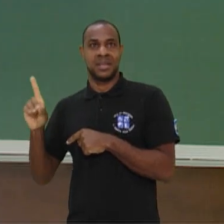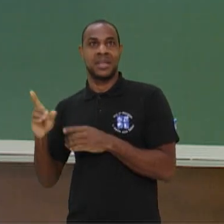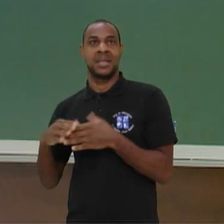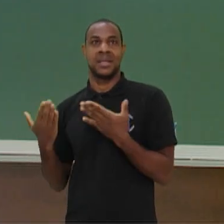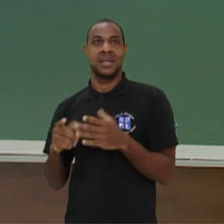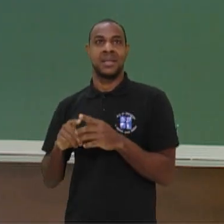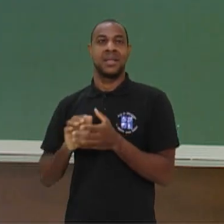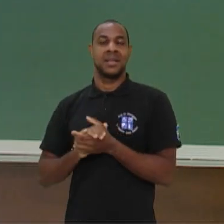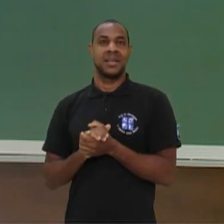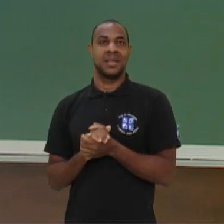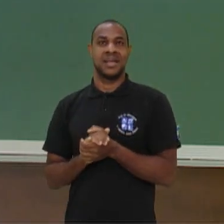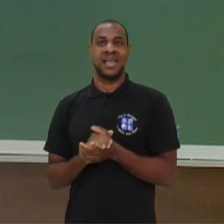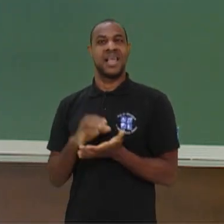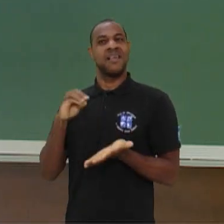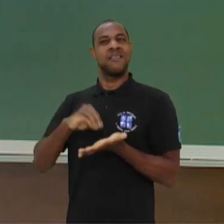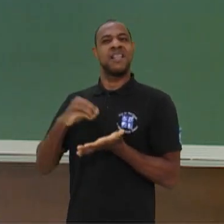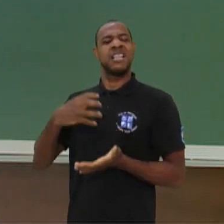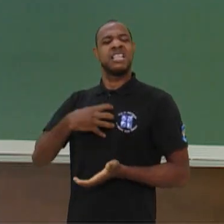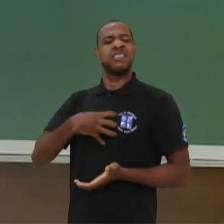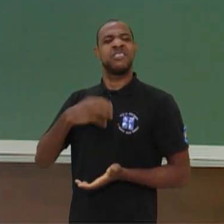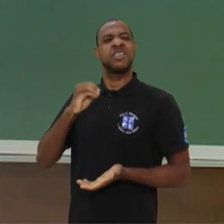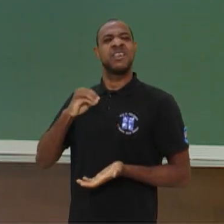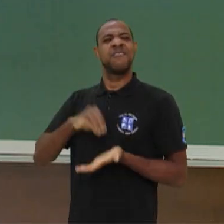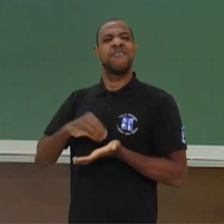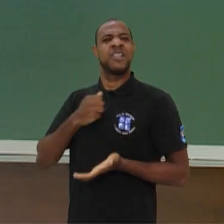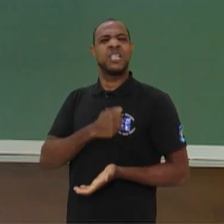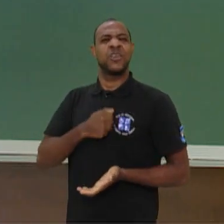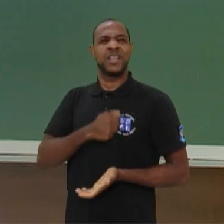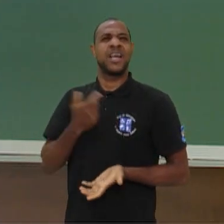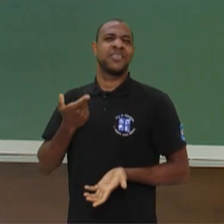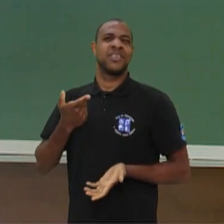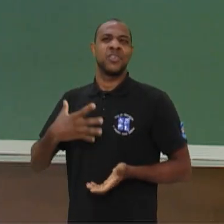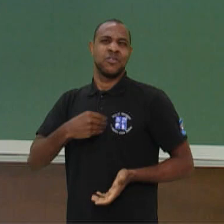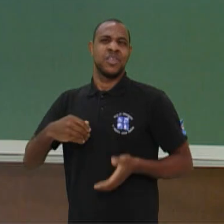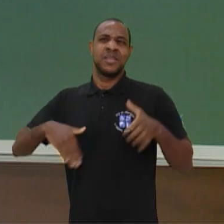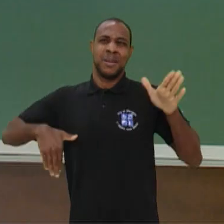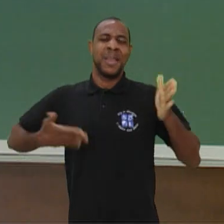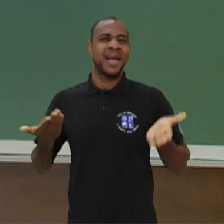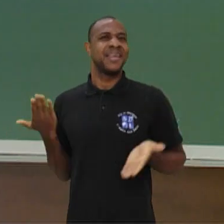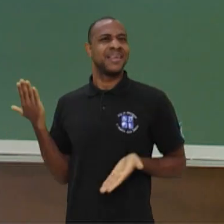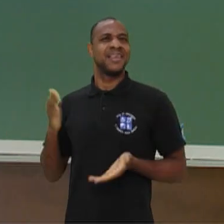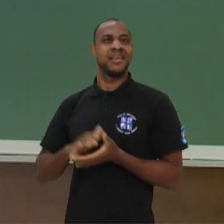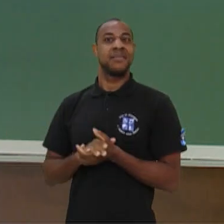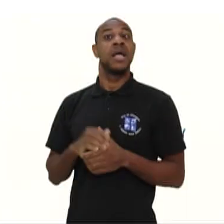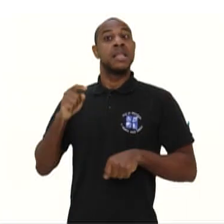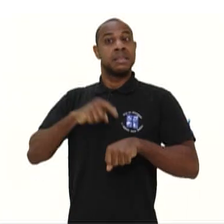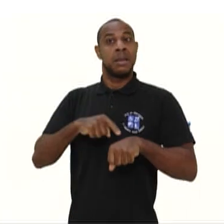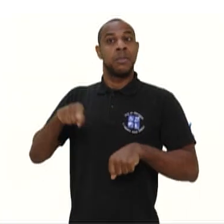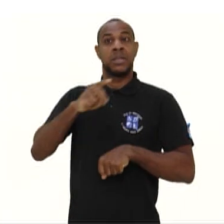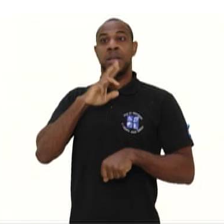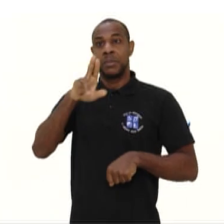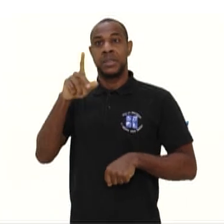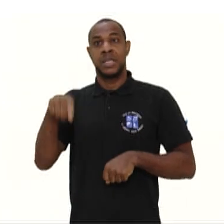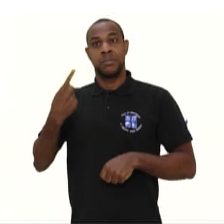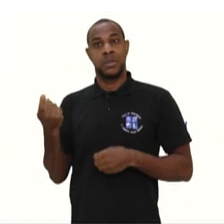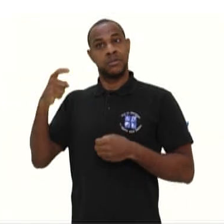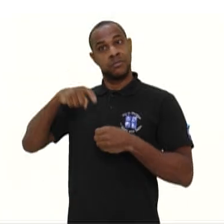em deixar ou sentir falta dos filhos na praia. Vou dar um tempinho para vocês responderem e a gente já volta.